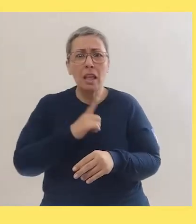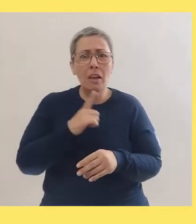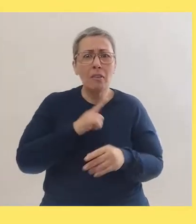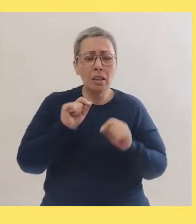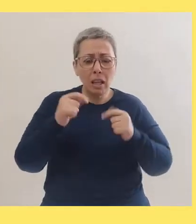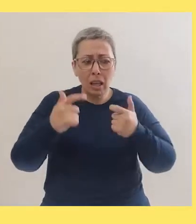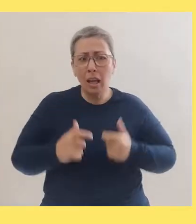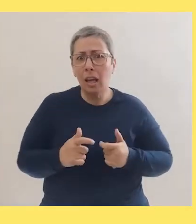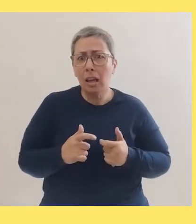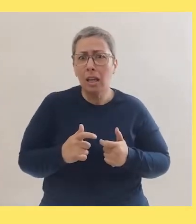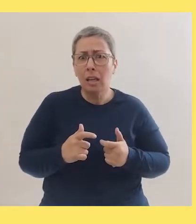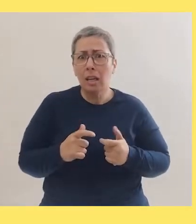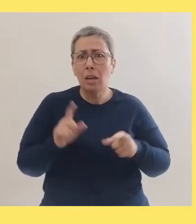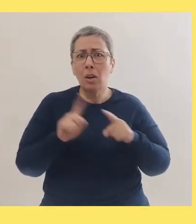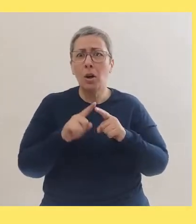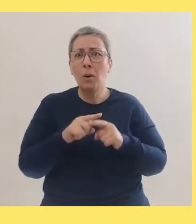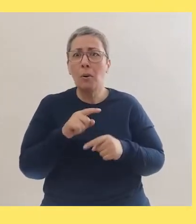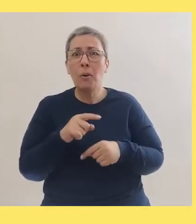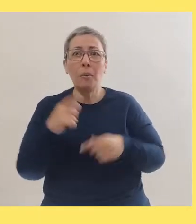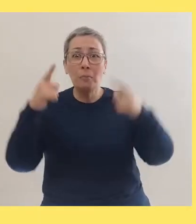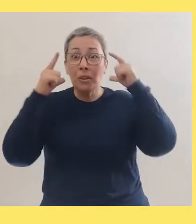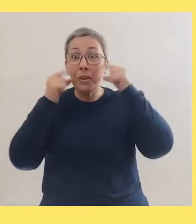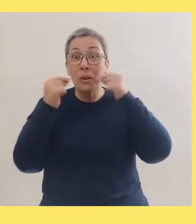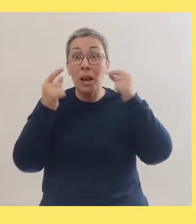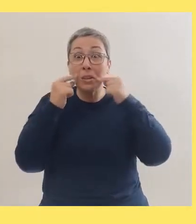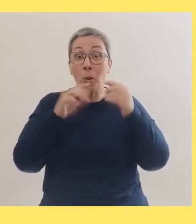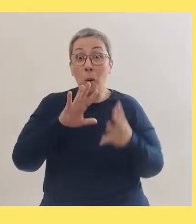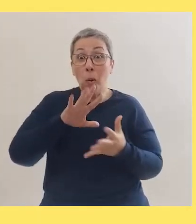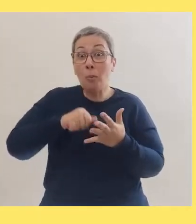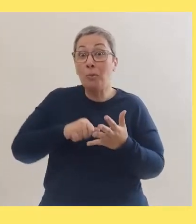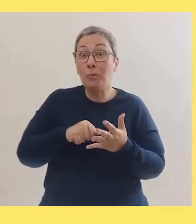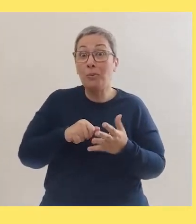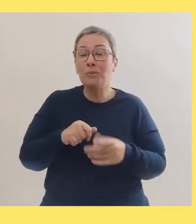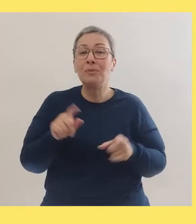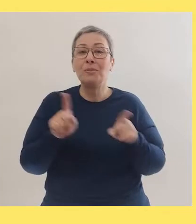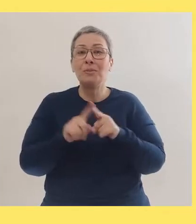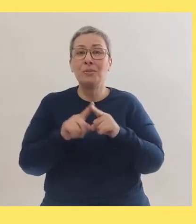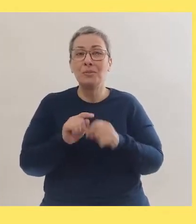tocinho que estava aqui? O gato comeu.